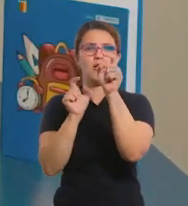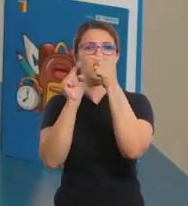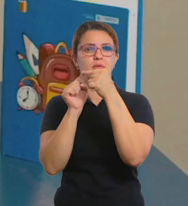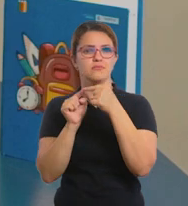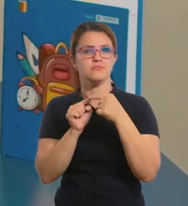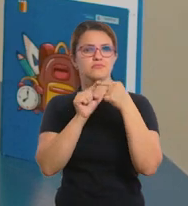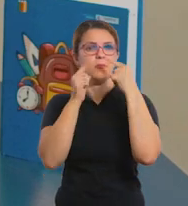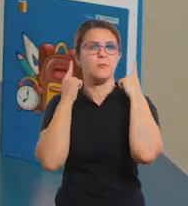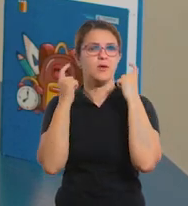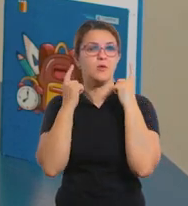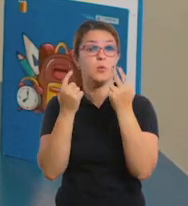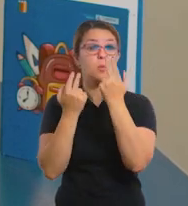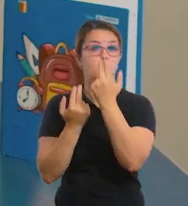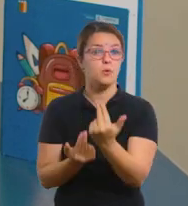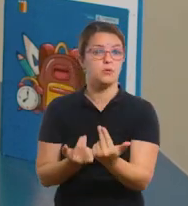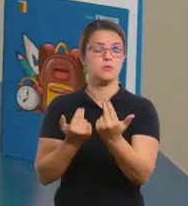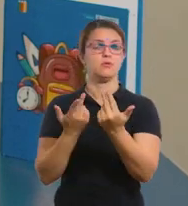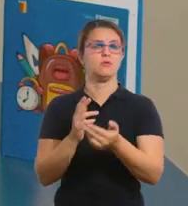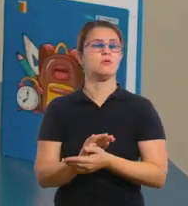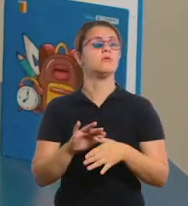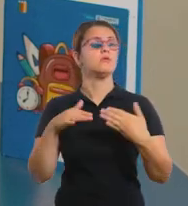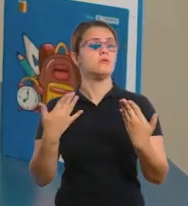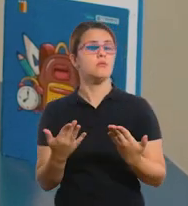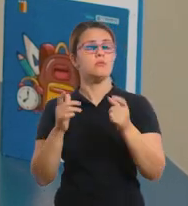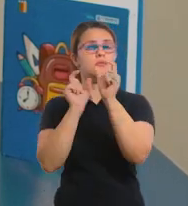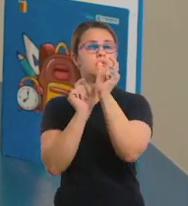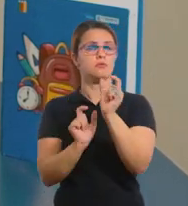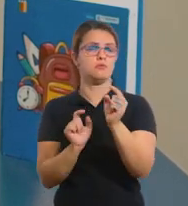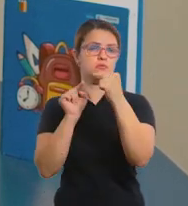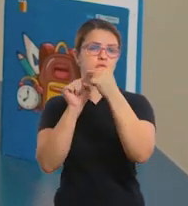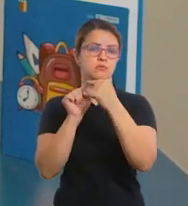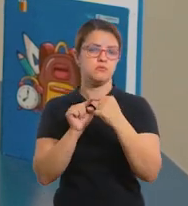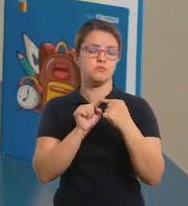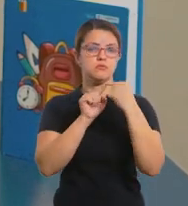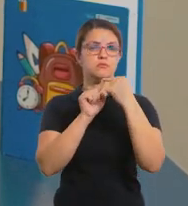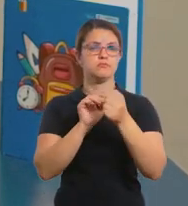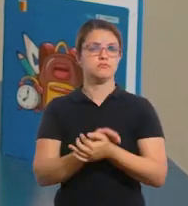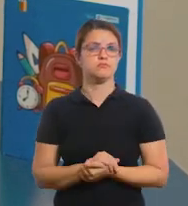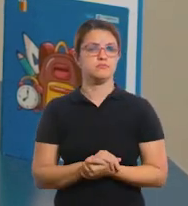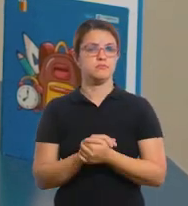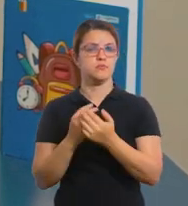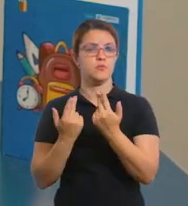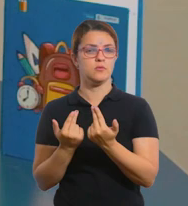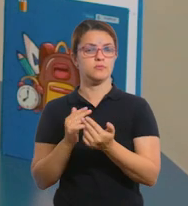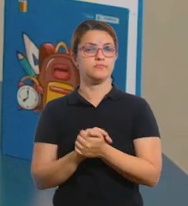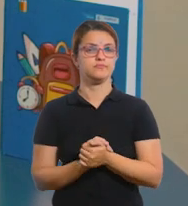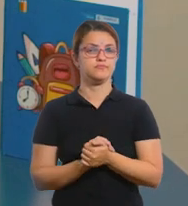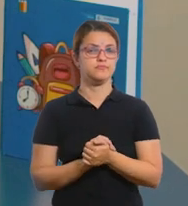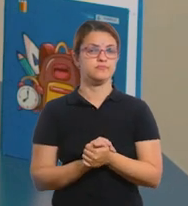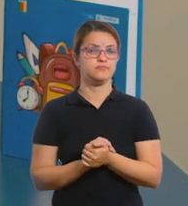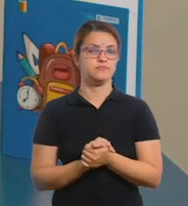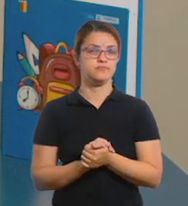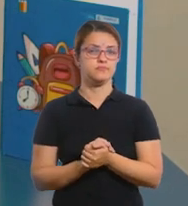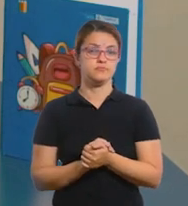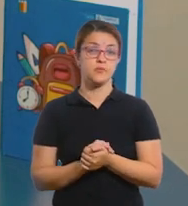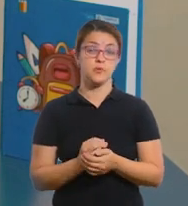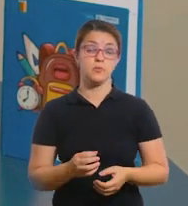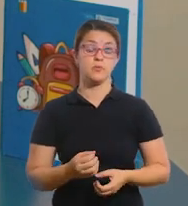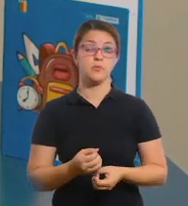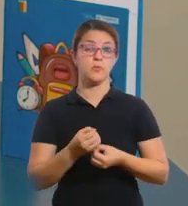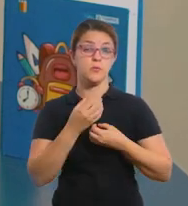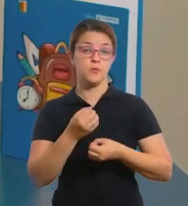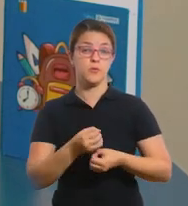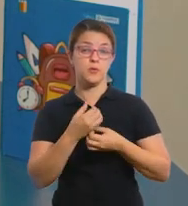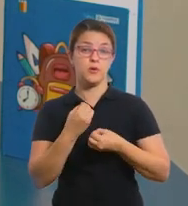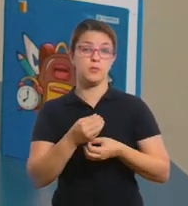algumas palavras terminam com sons parecidos quais são essas palavras e cupido poema a palavra